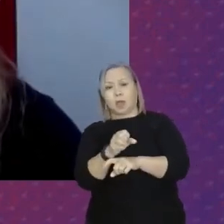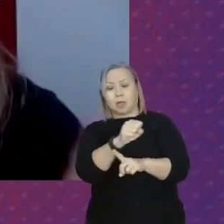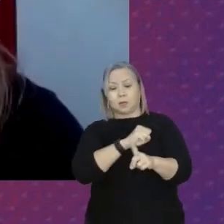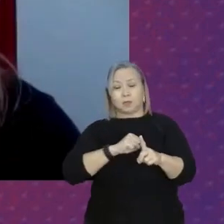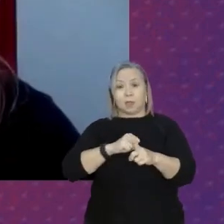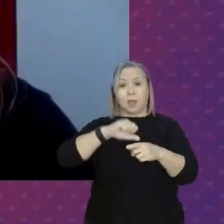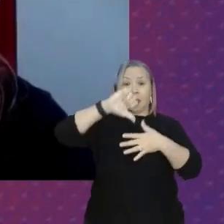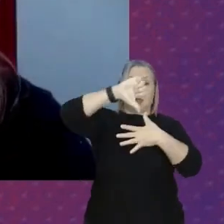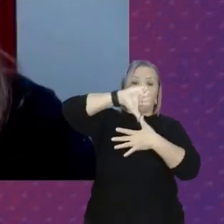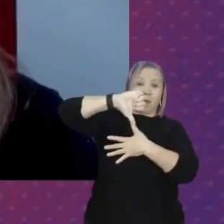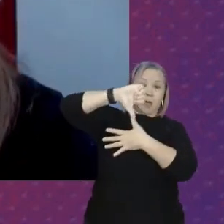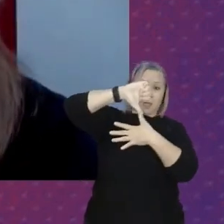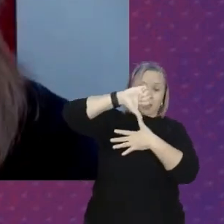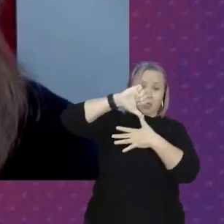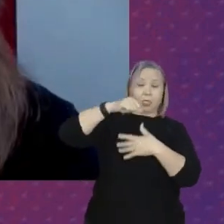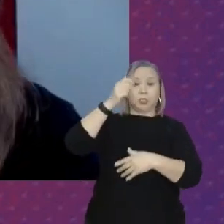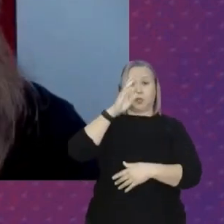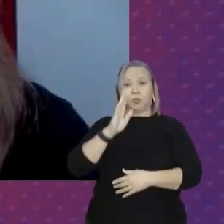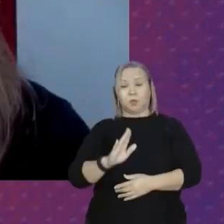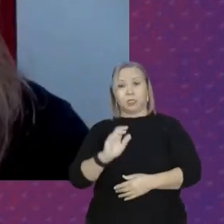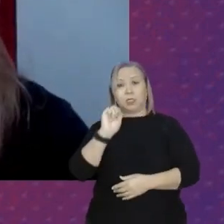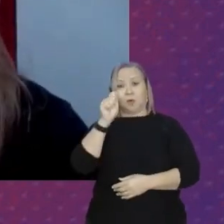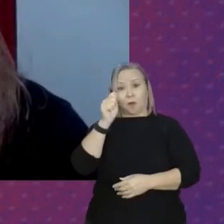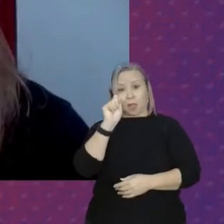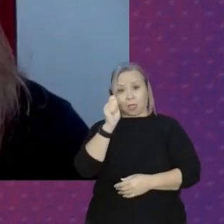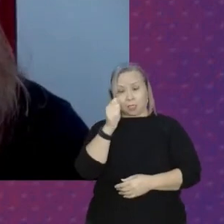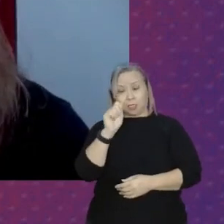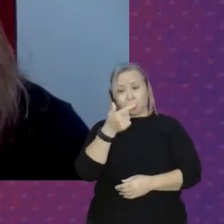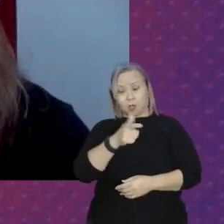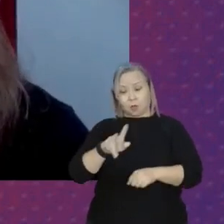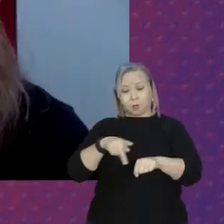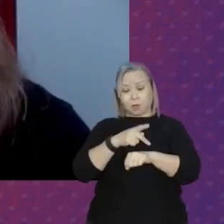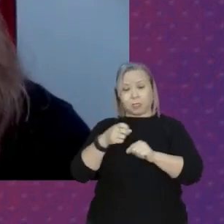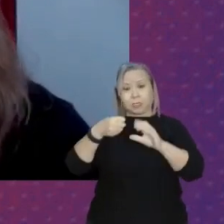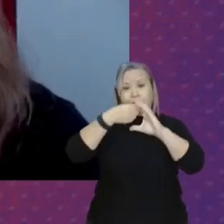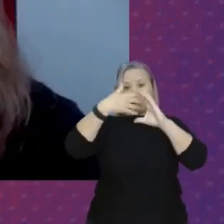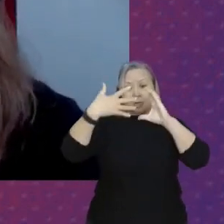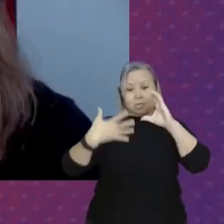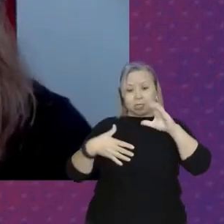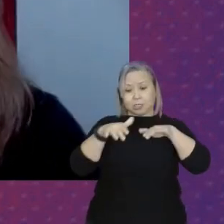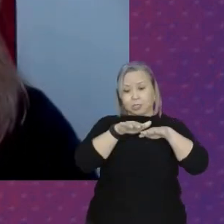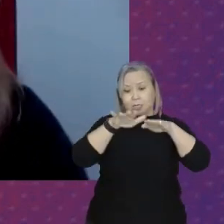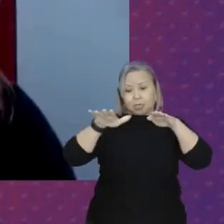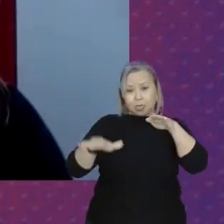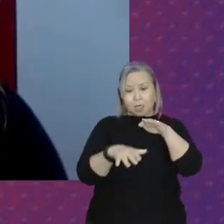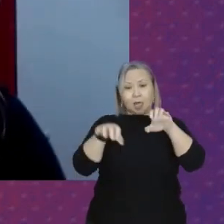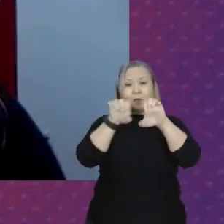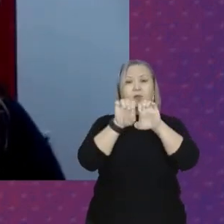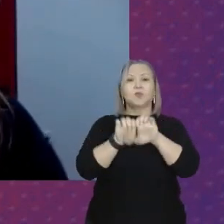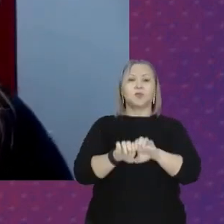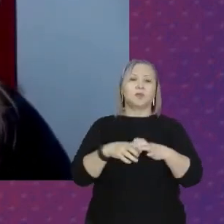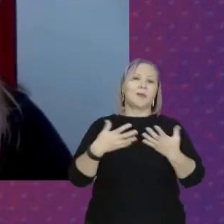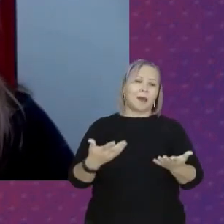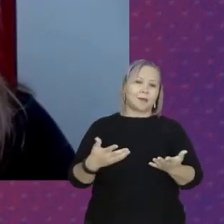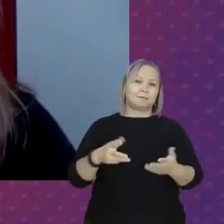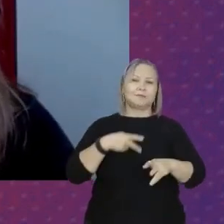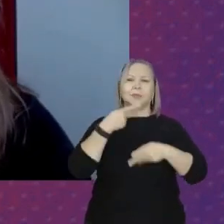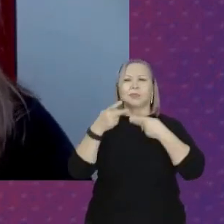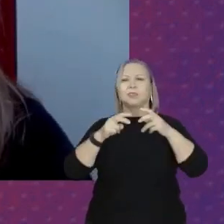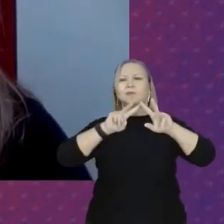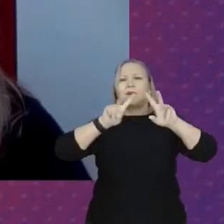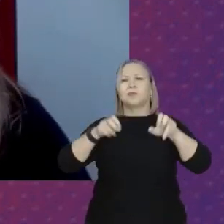na Argentina, no Brasil, em outros países que têm essa característica de desigualdades estruturais, a gente fala muito